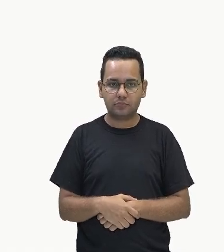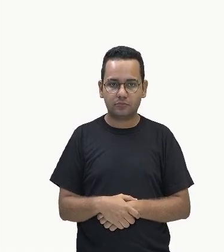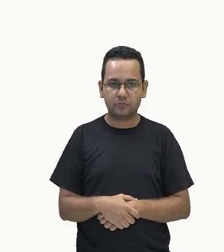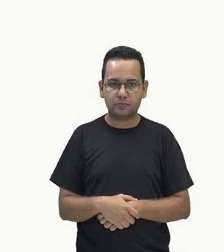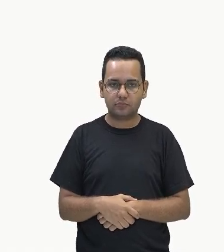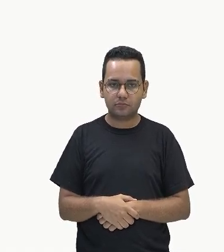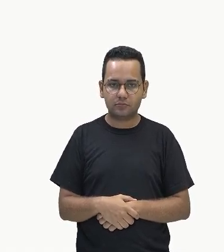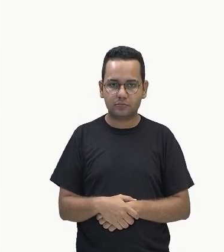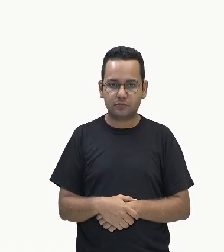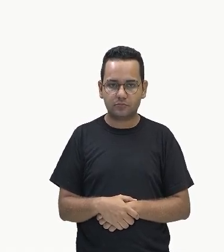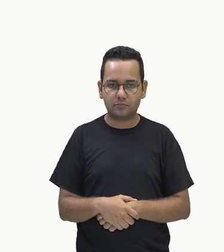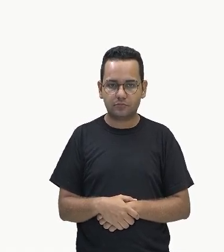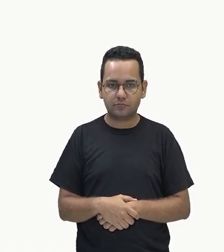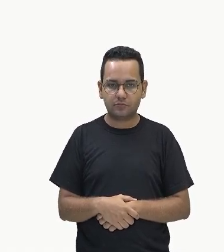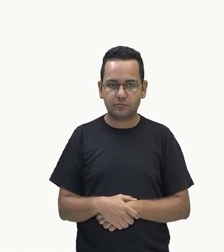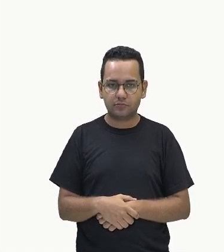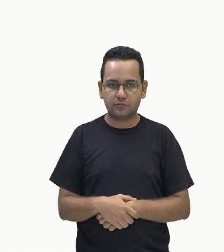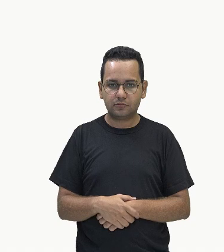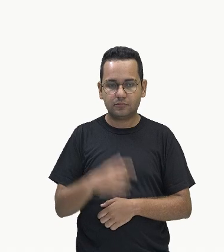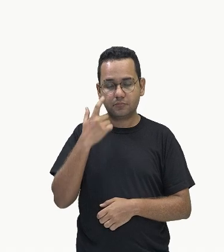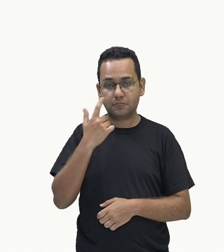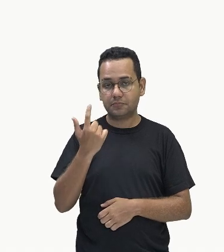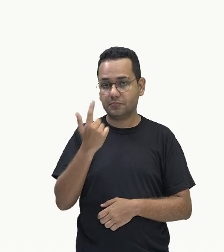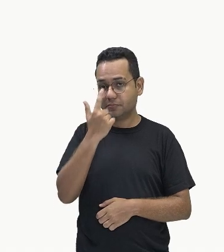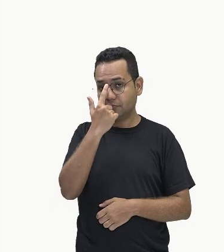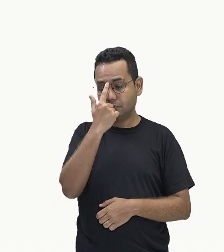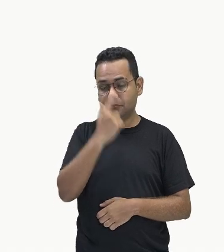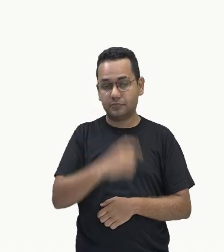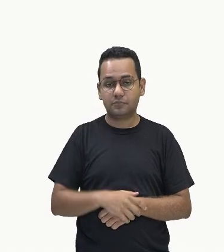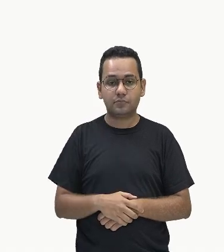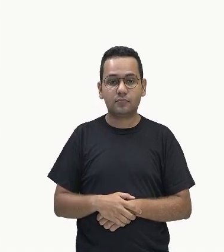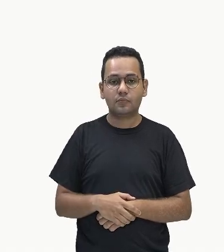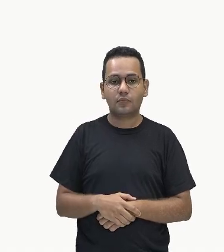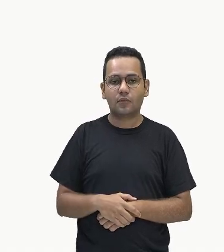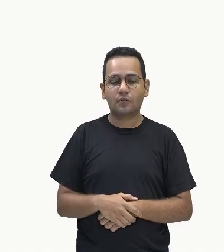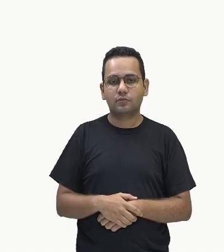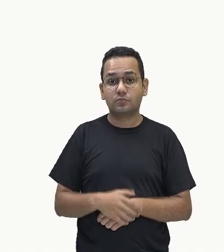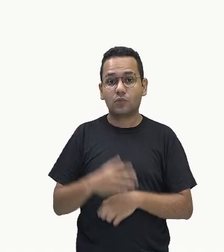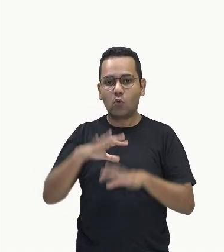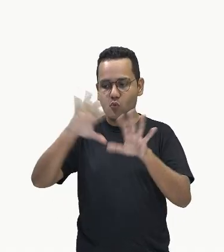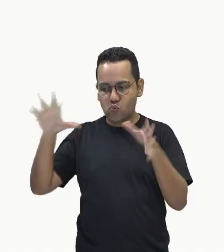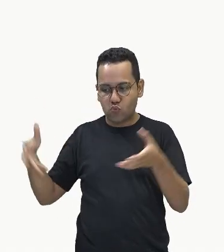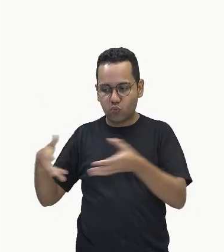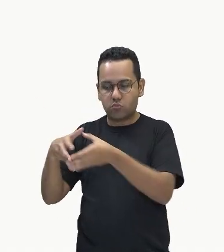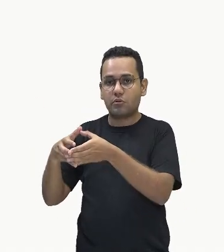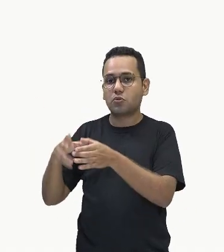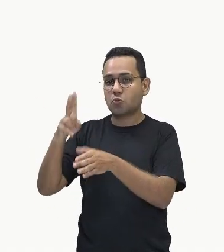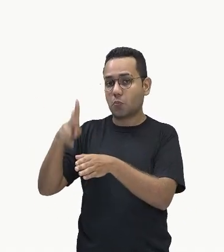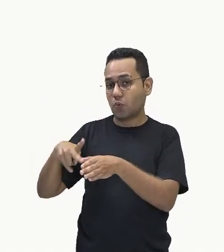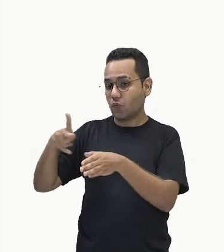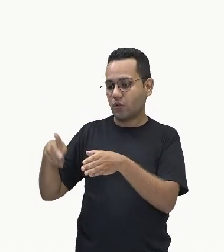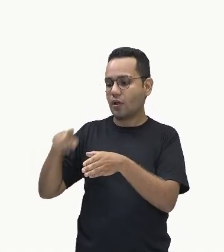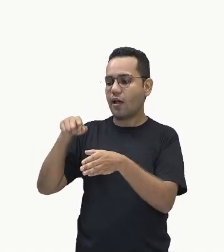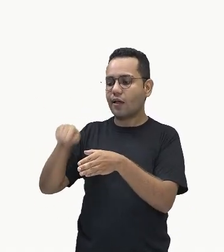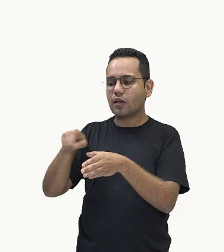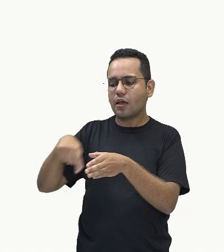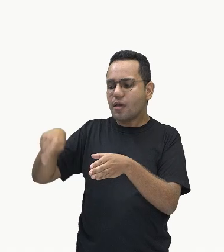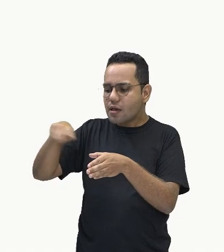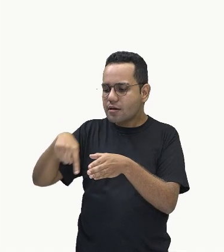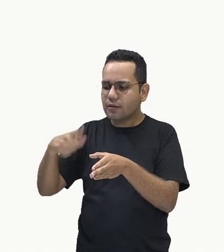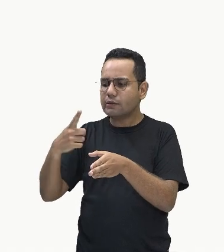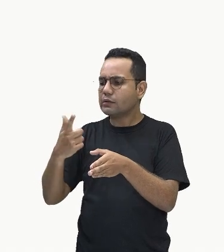professores, o interesse dos professores em fazer mestrado. Então, vamos dizer que eu pego aqui os professores,